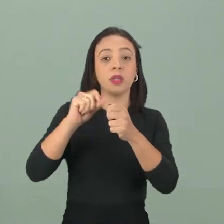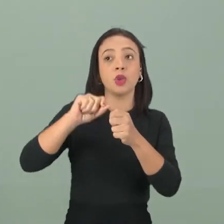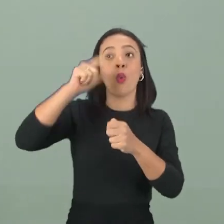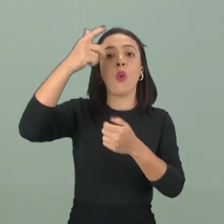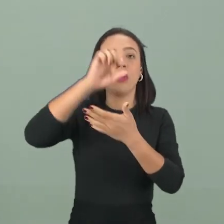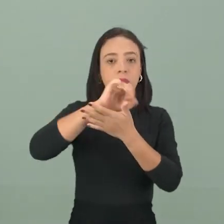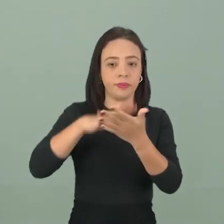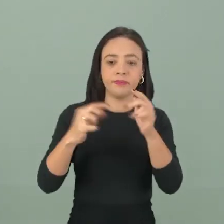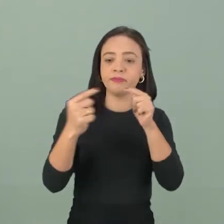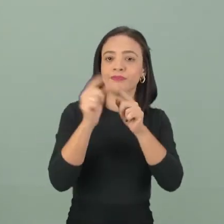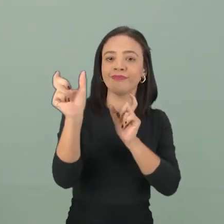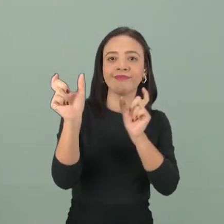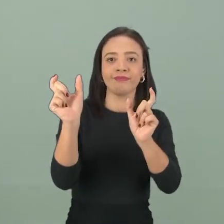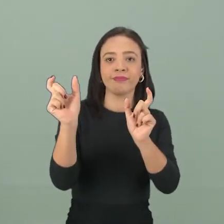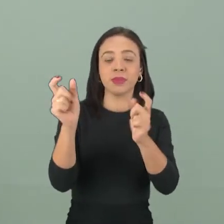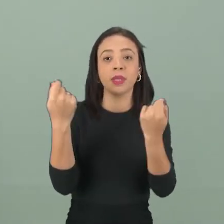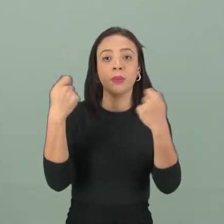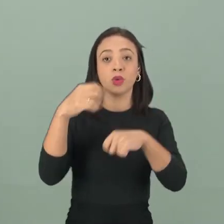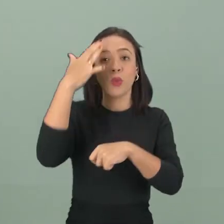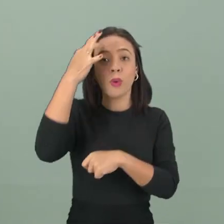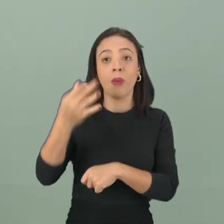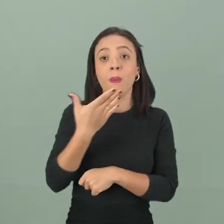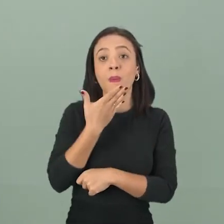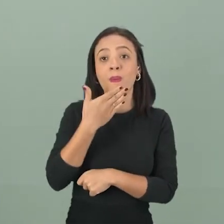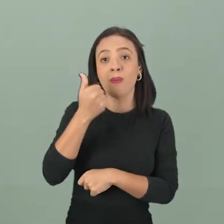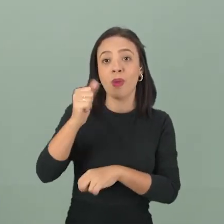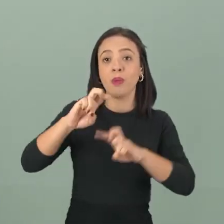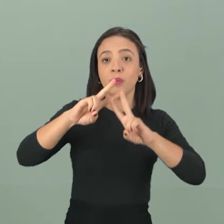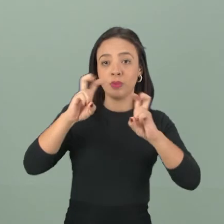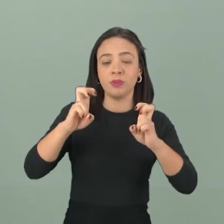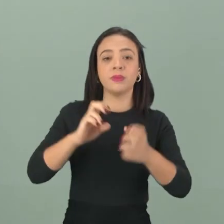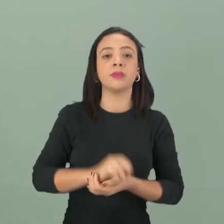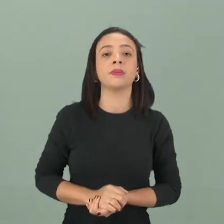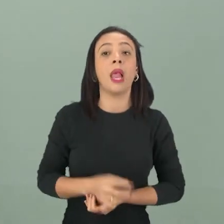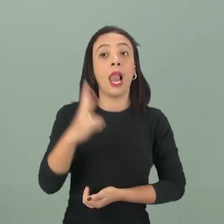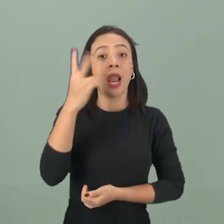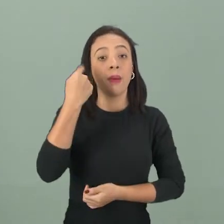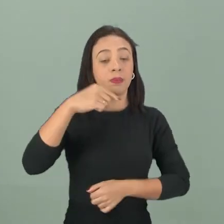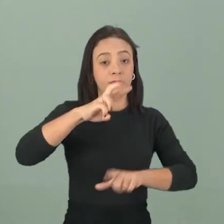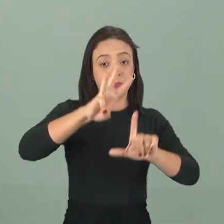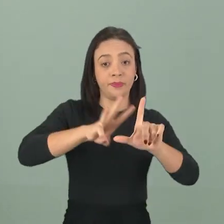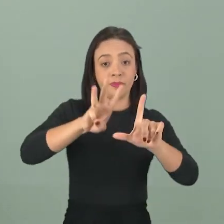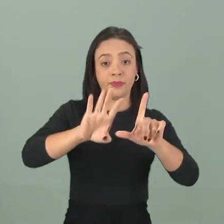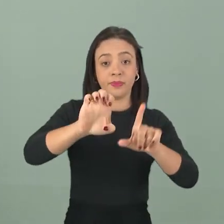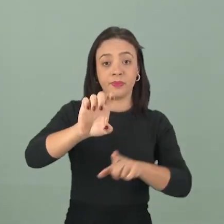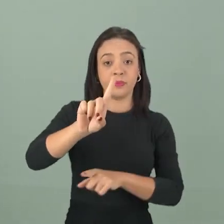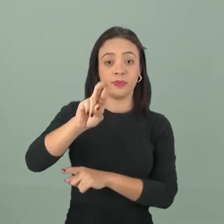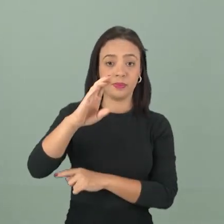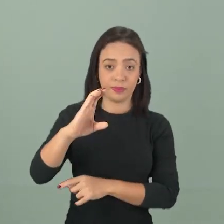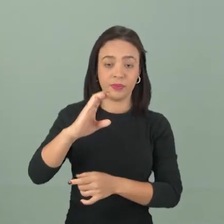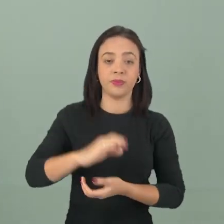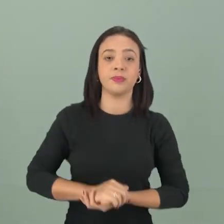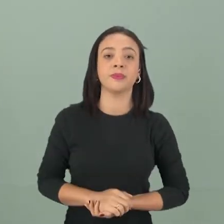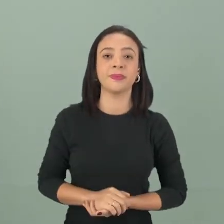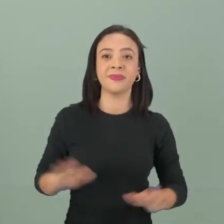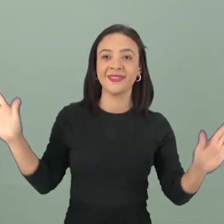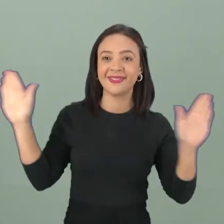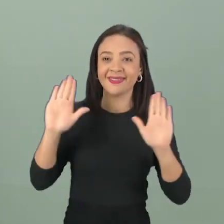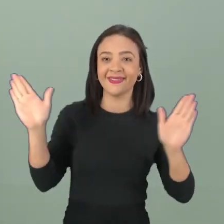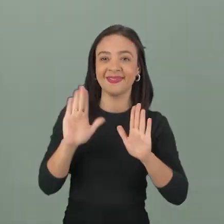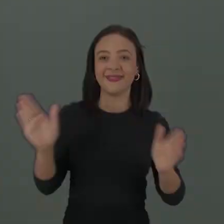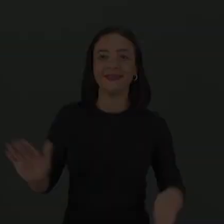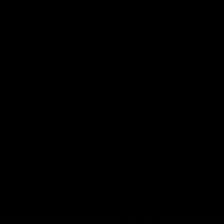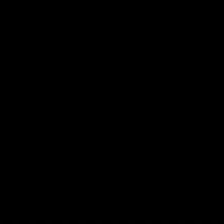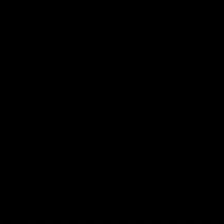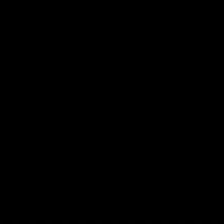fazer outras atividades de concordância nominal eu nós compreendemos melhor sobre esse assunto à noite queijo essa plataforma medo tchau